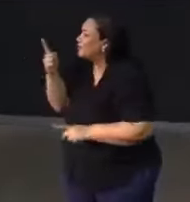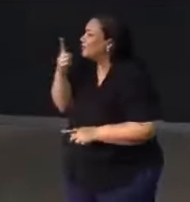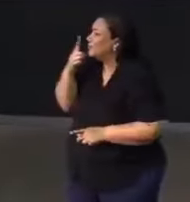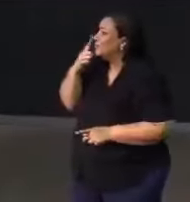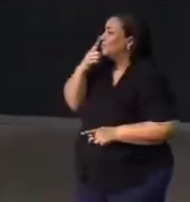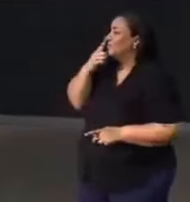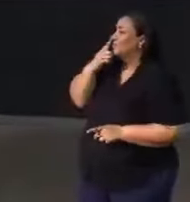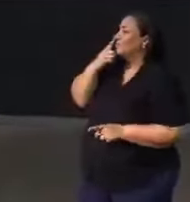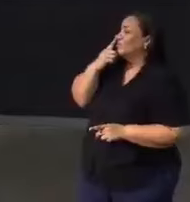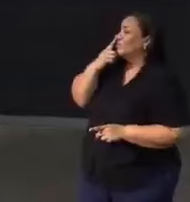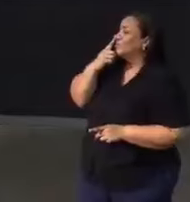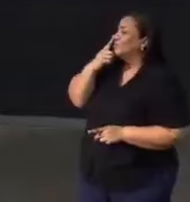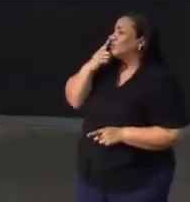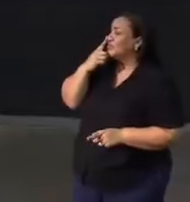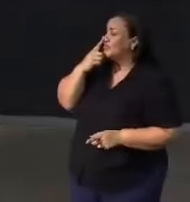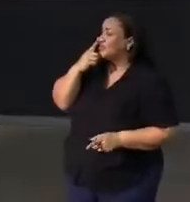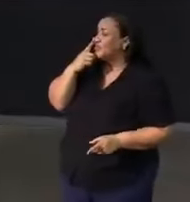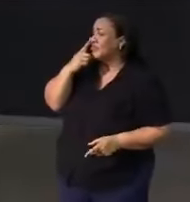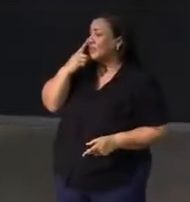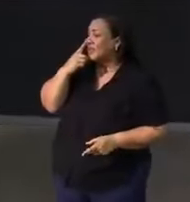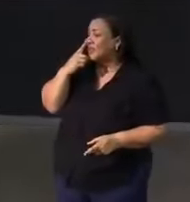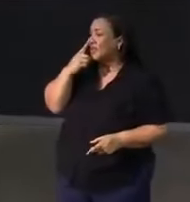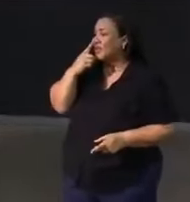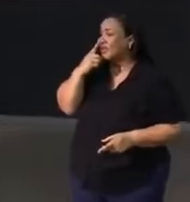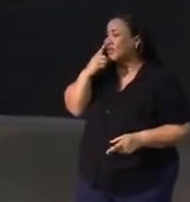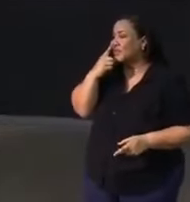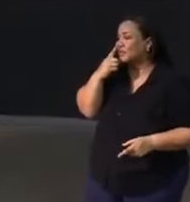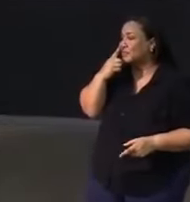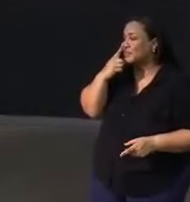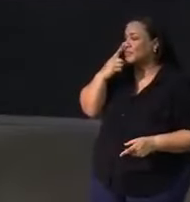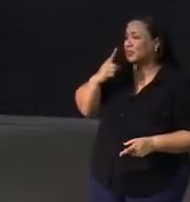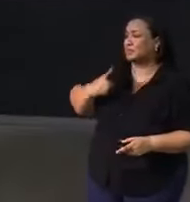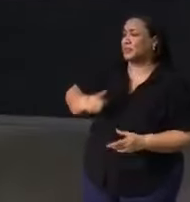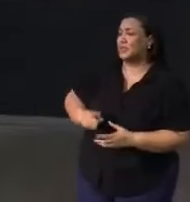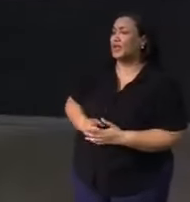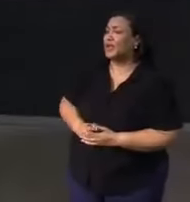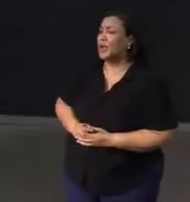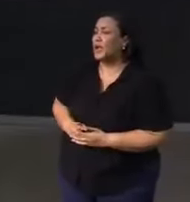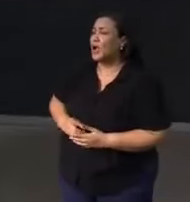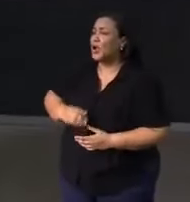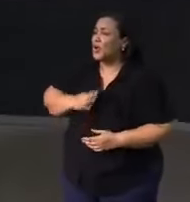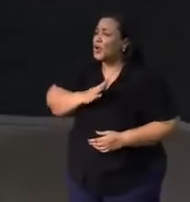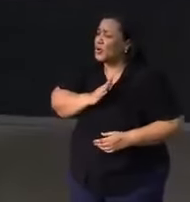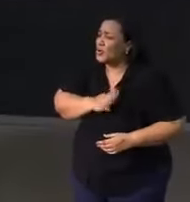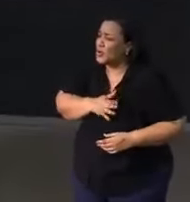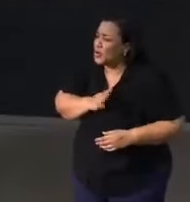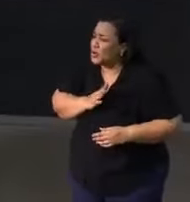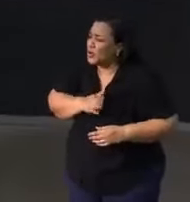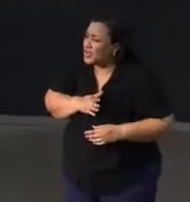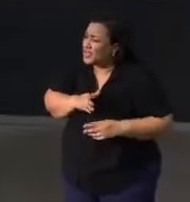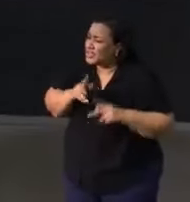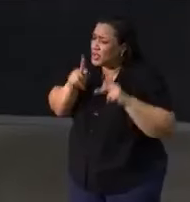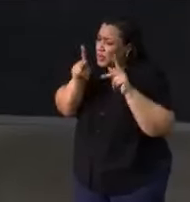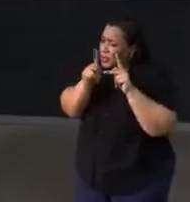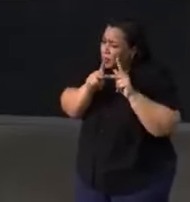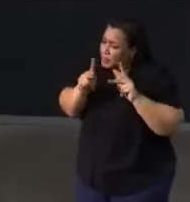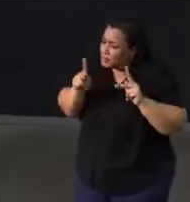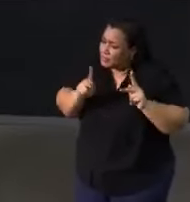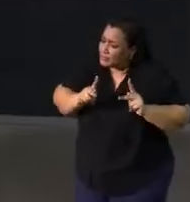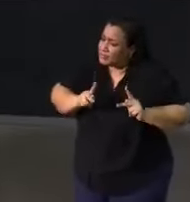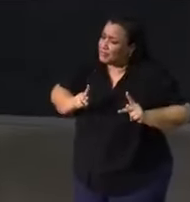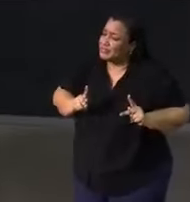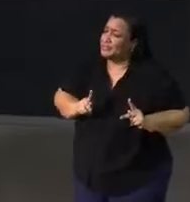pode encontrar. Mas faça isso com o coração cheio de paz que excede